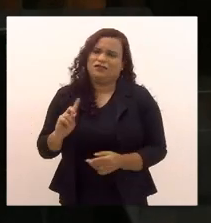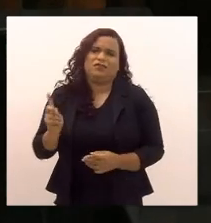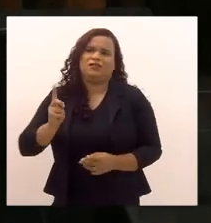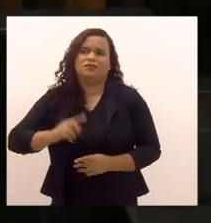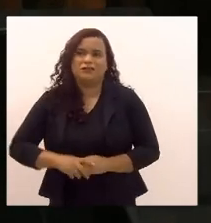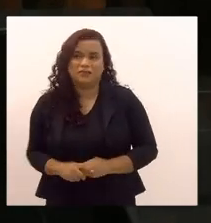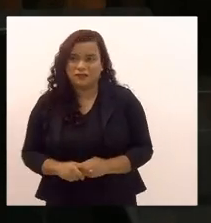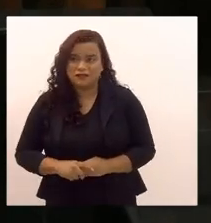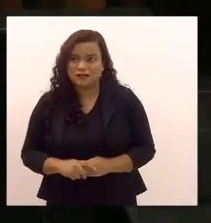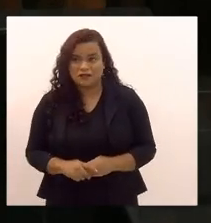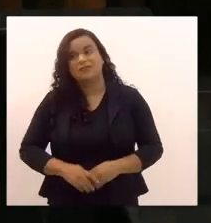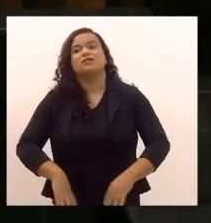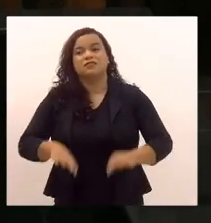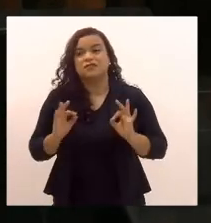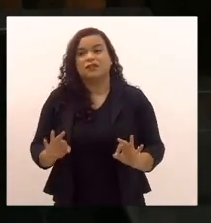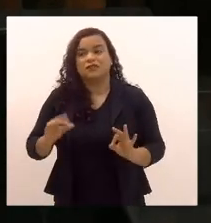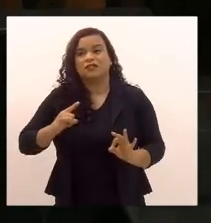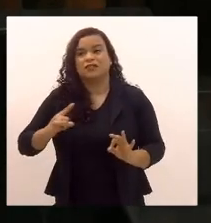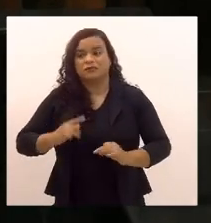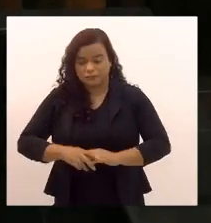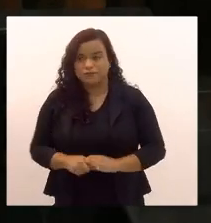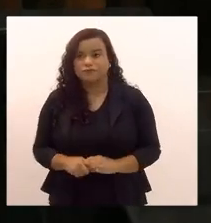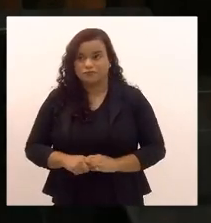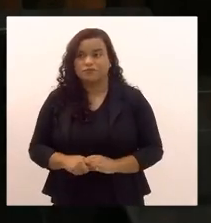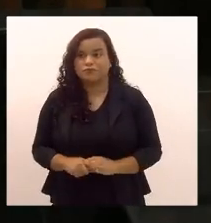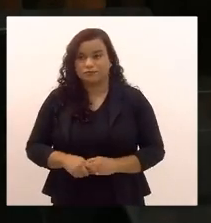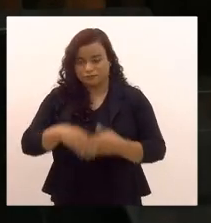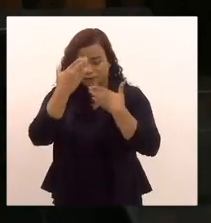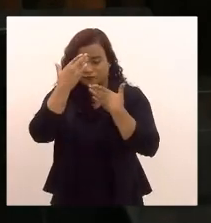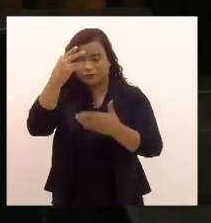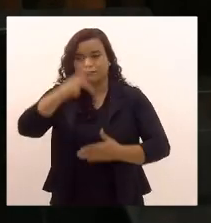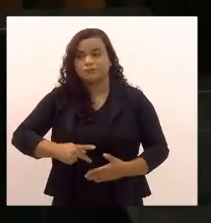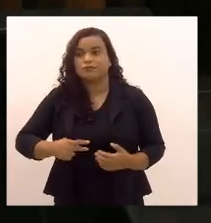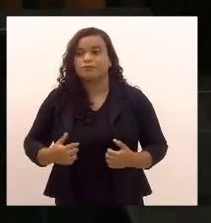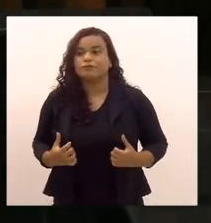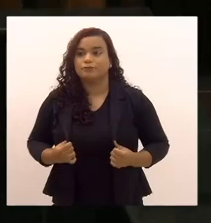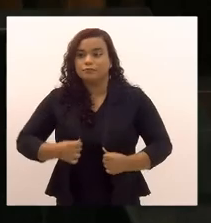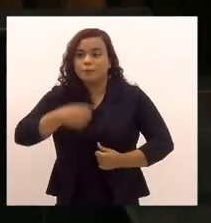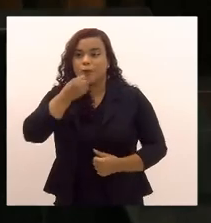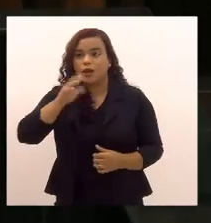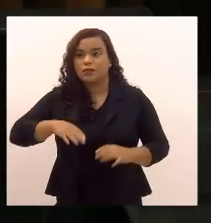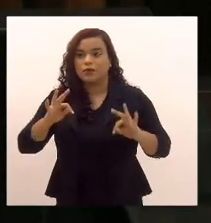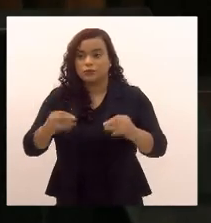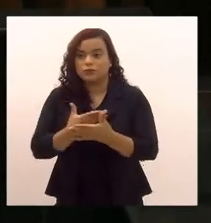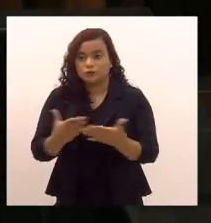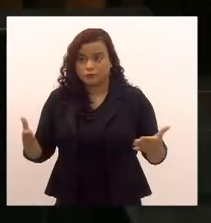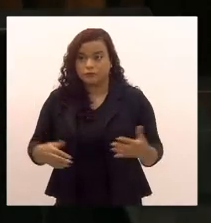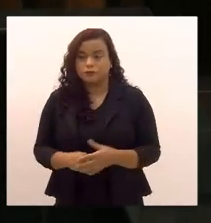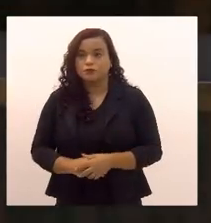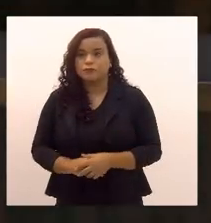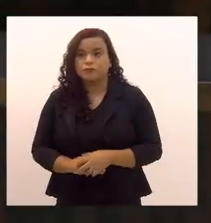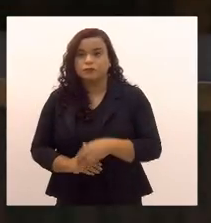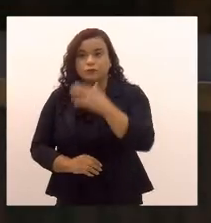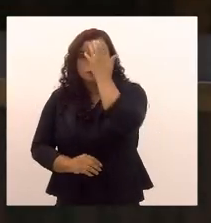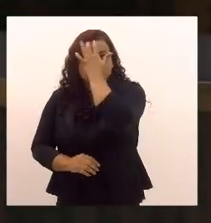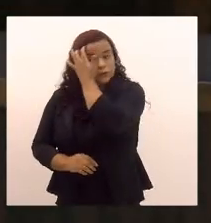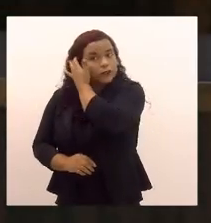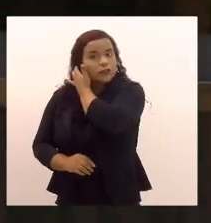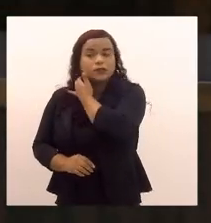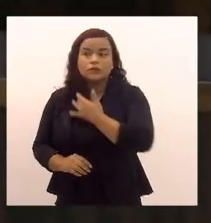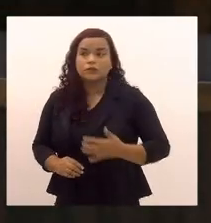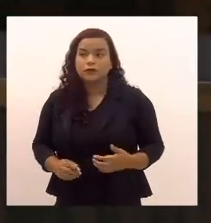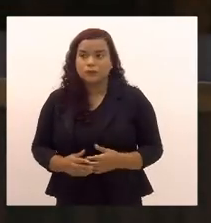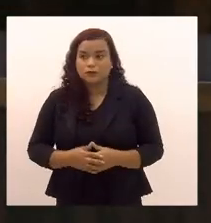diz eu tenho absoluta certeza muito obrigado Presidente Uma boa tarde para ti Oi boa tarde